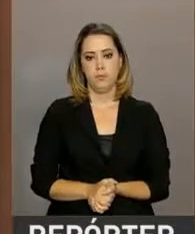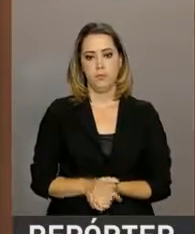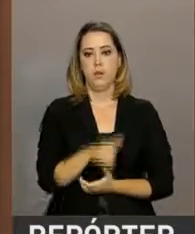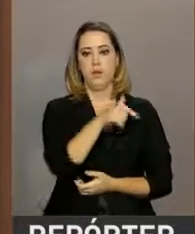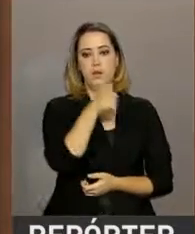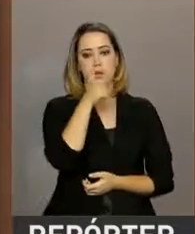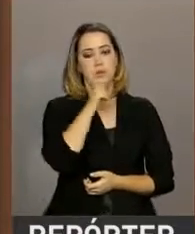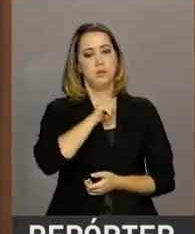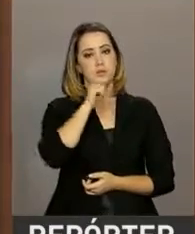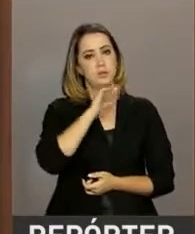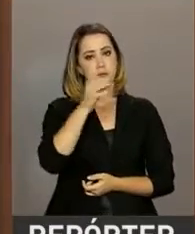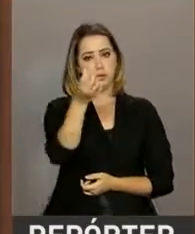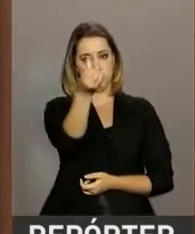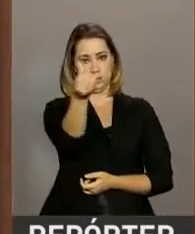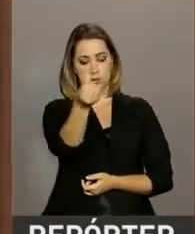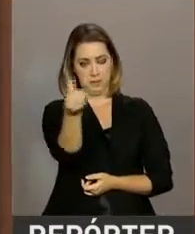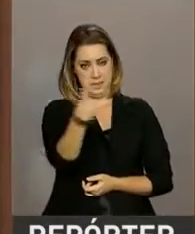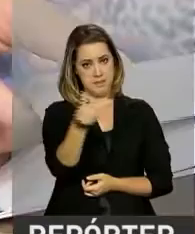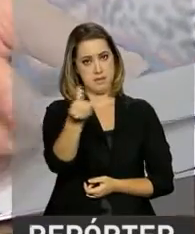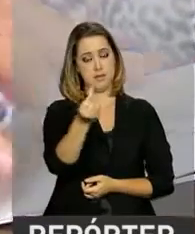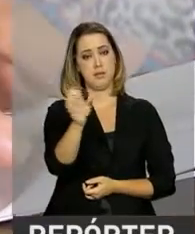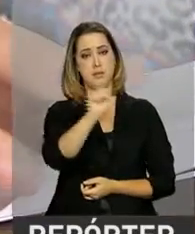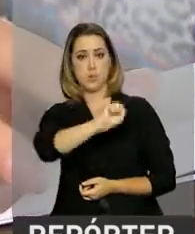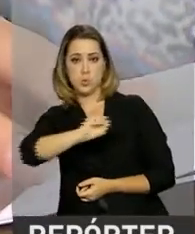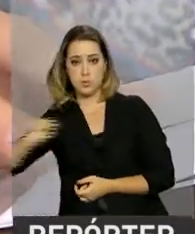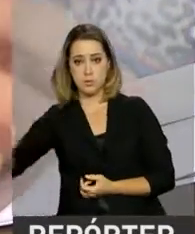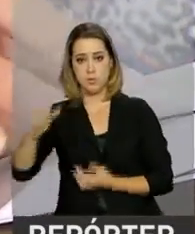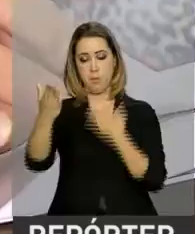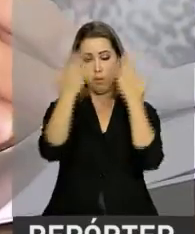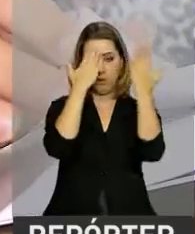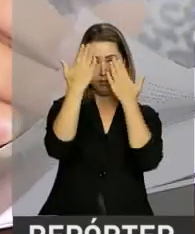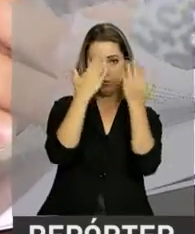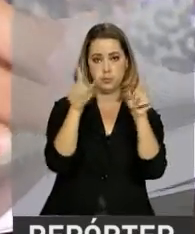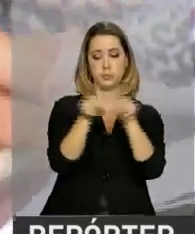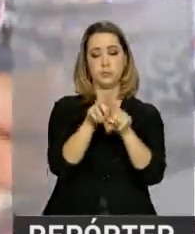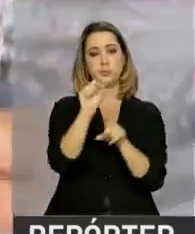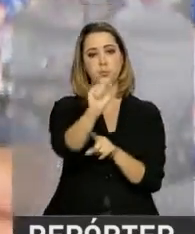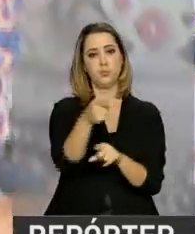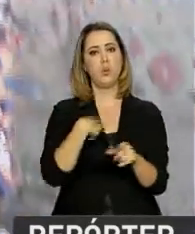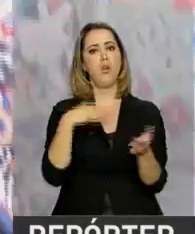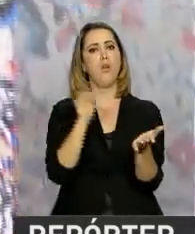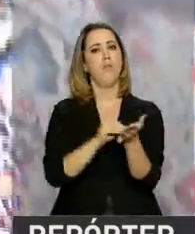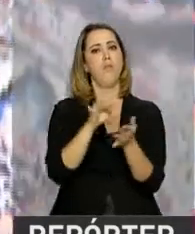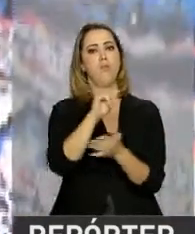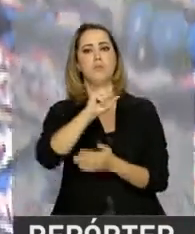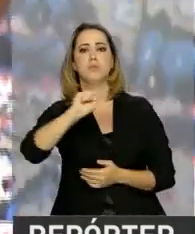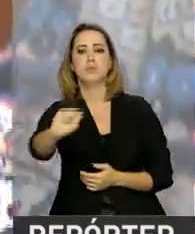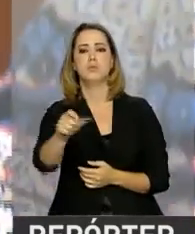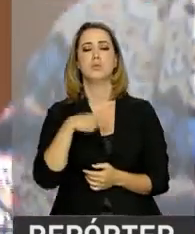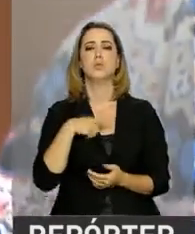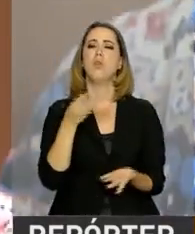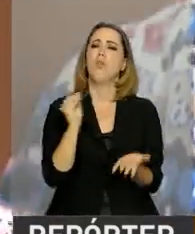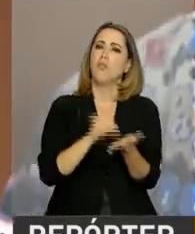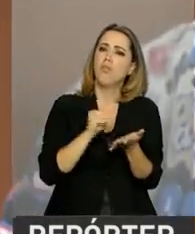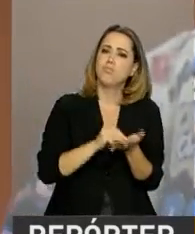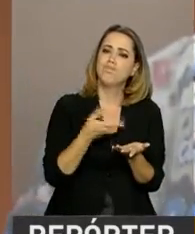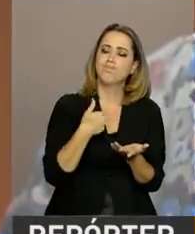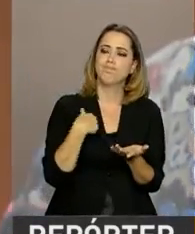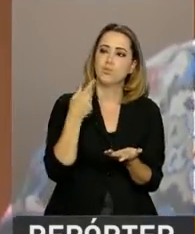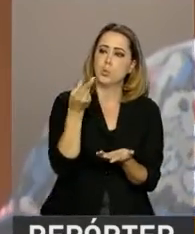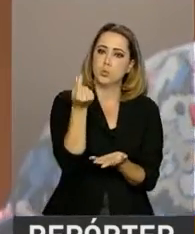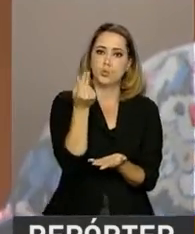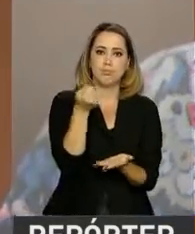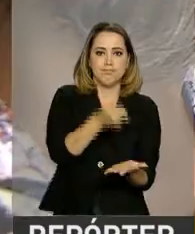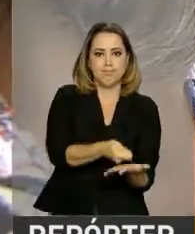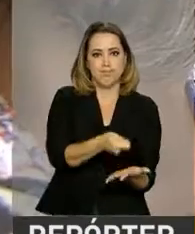Caroline está no sexto semestre de psicologia. Sem o Fundo de Financiamento Estudantil, o FIES, ela diz que não teria condições de fazer o